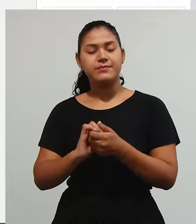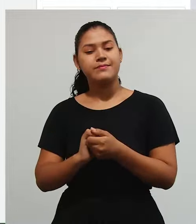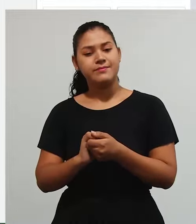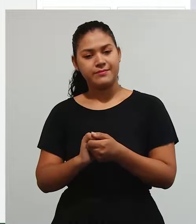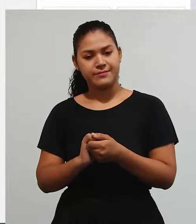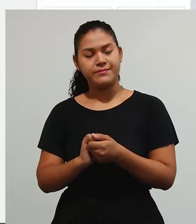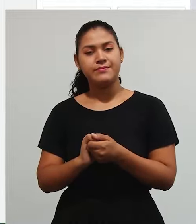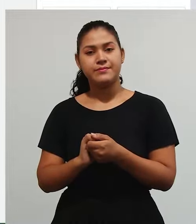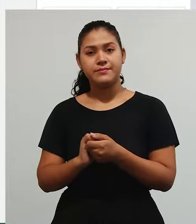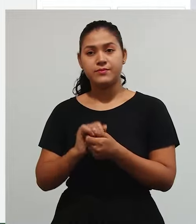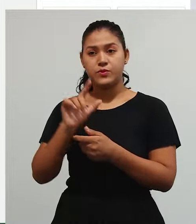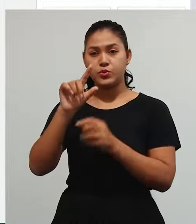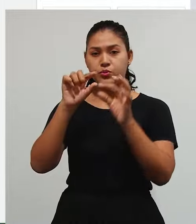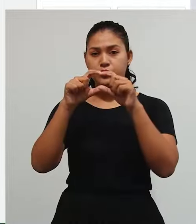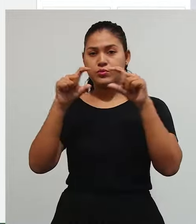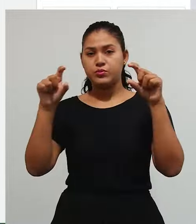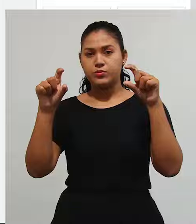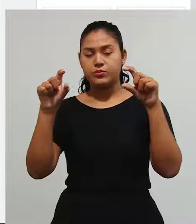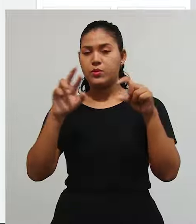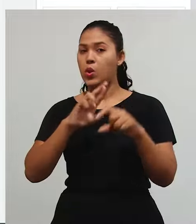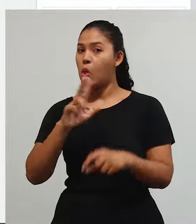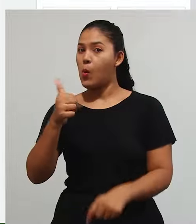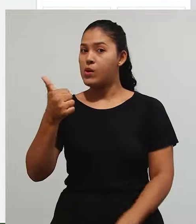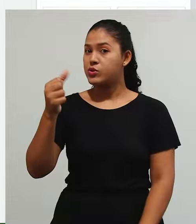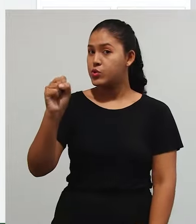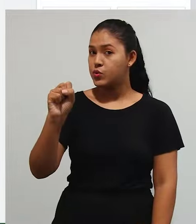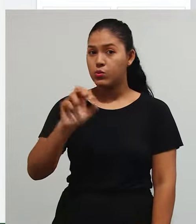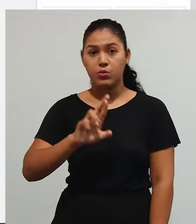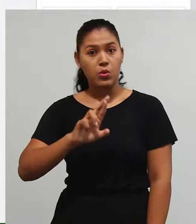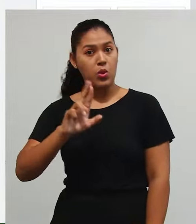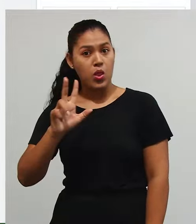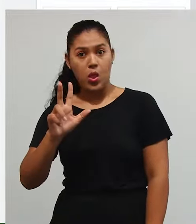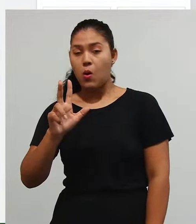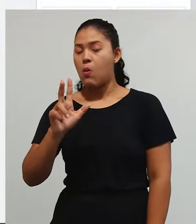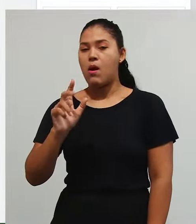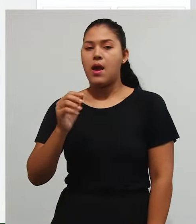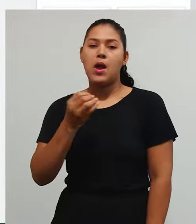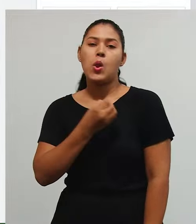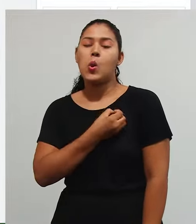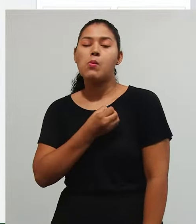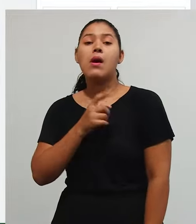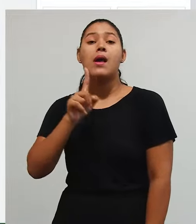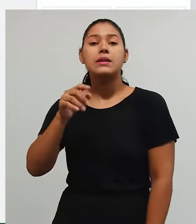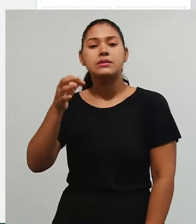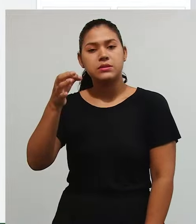é 18, não é Roboto, né? Então é Arial.